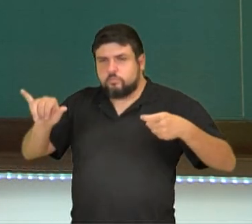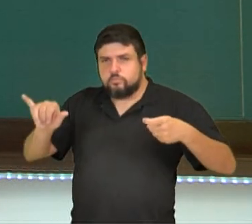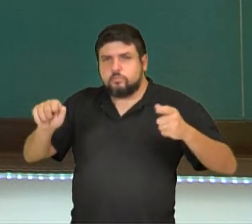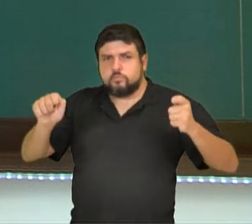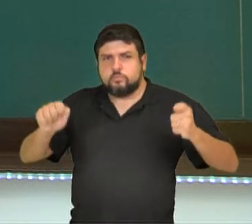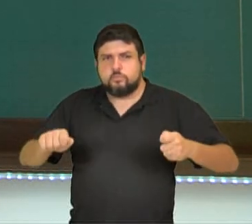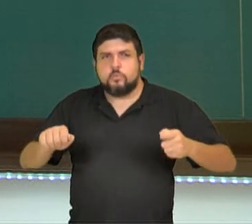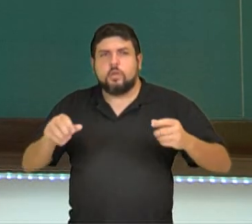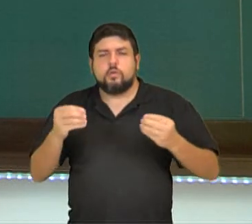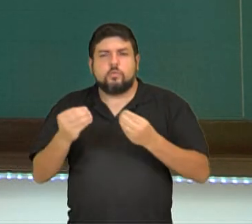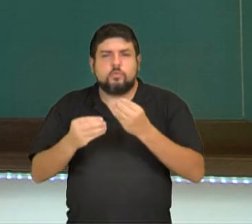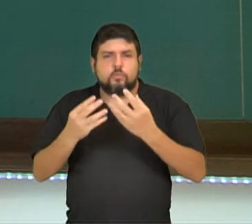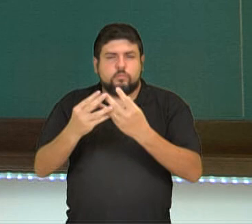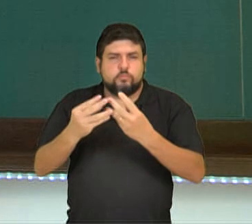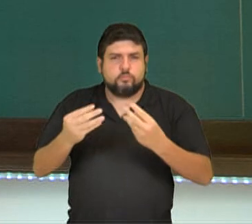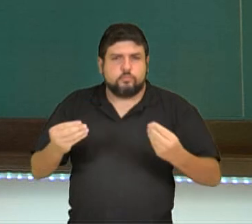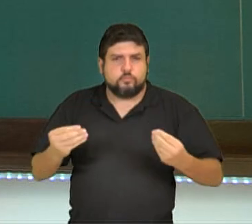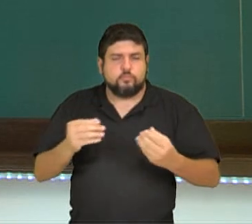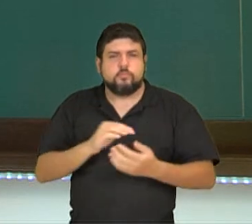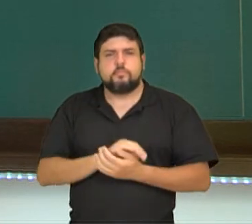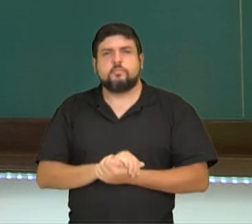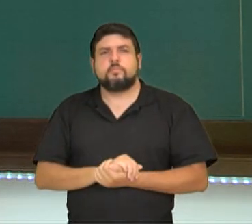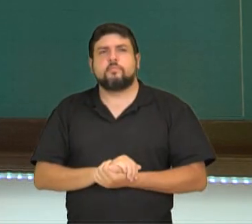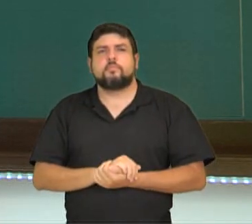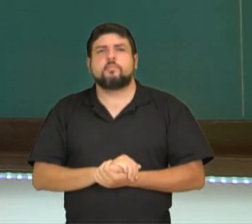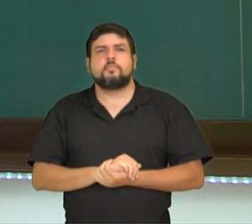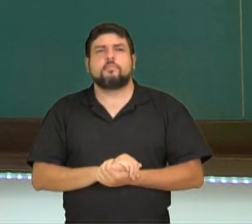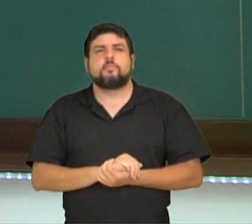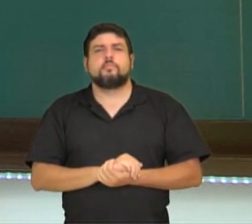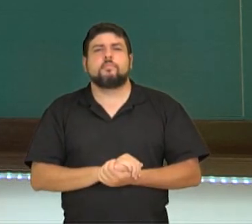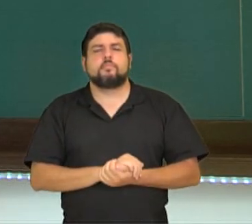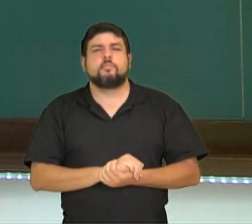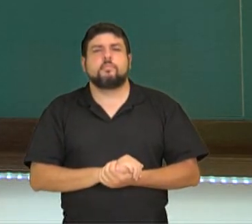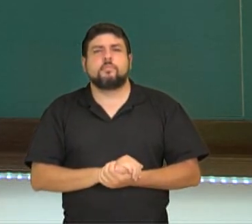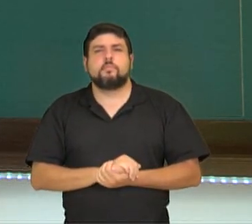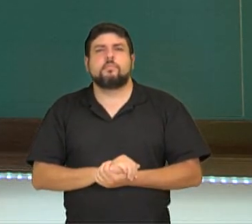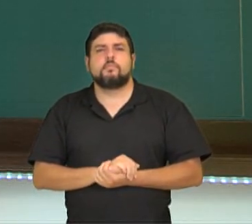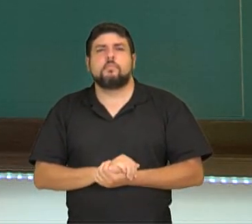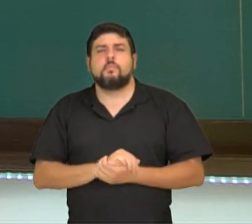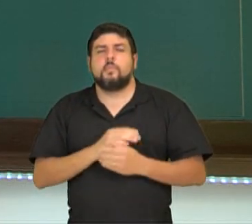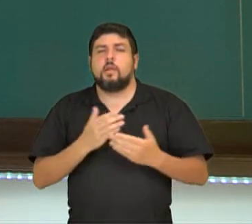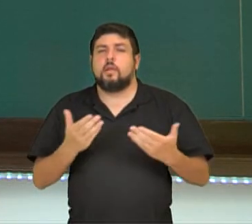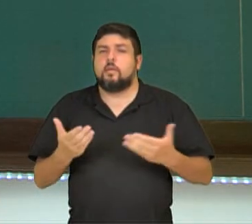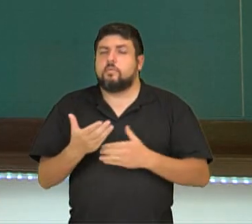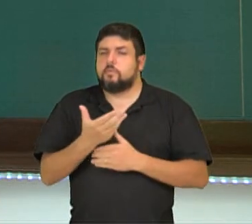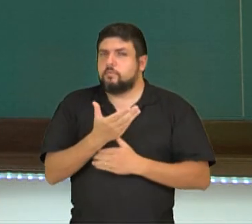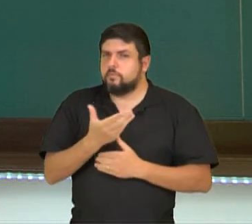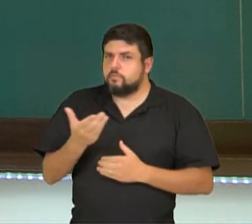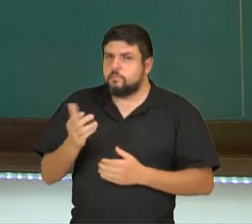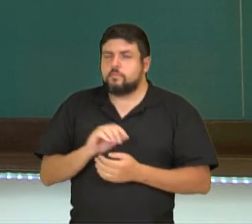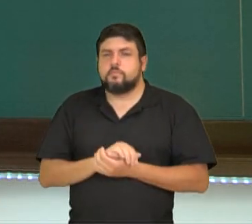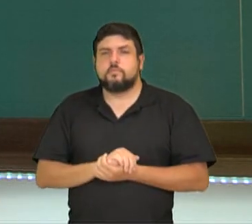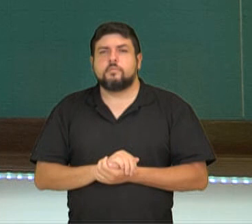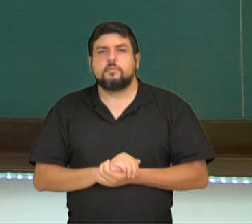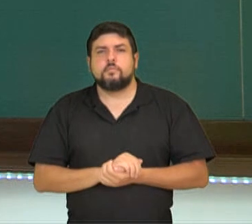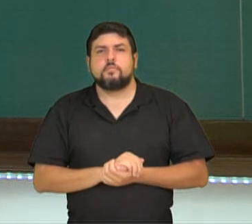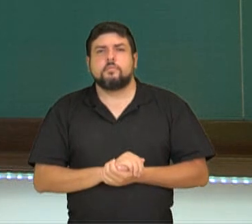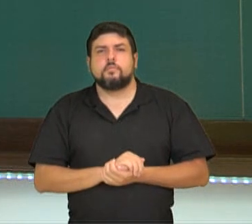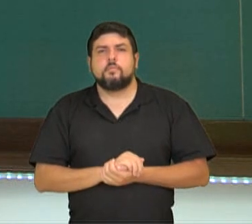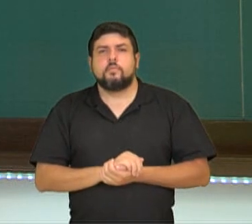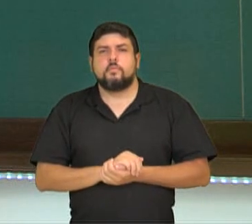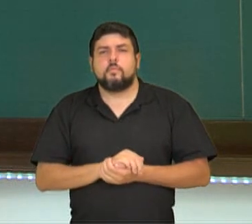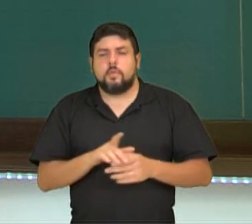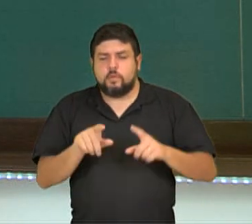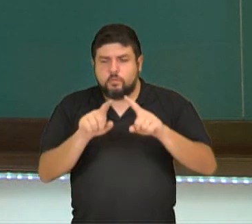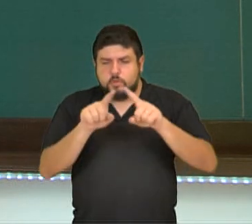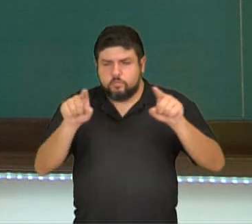expressão, ok? Fácil, né, gente? É muito fácil. Então, para vocês agora, olha, escreva a área da figura abaixo